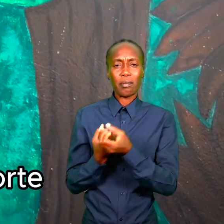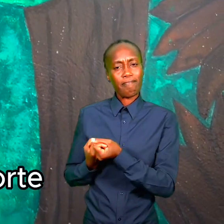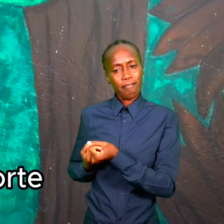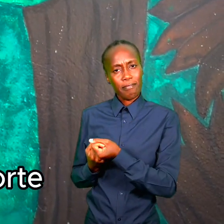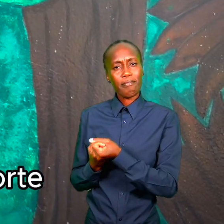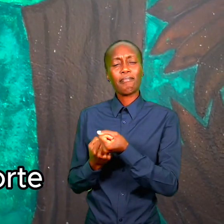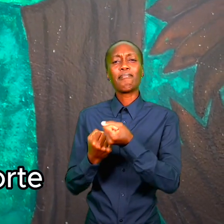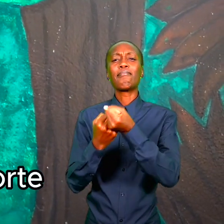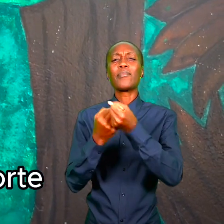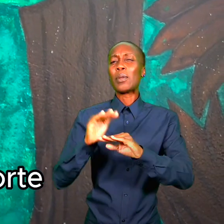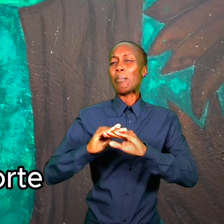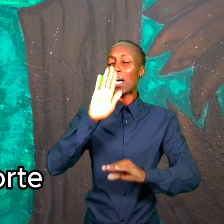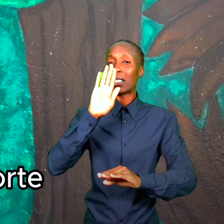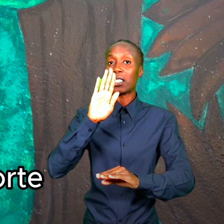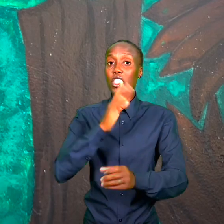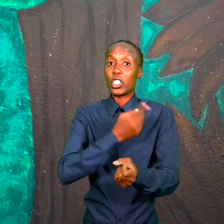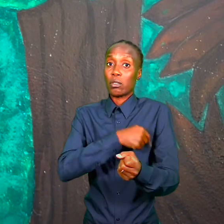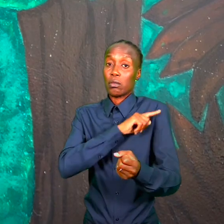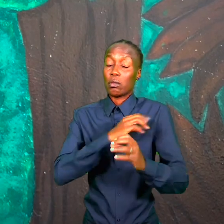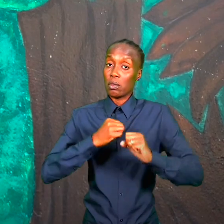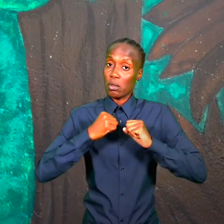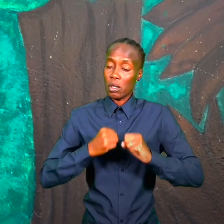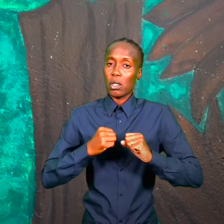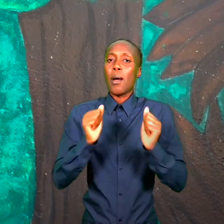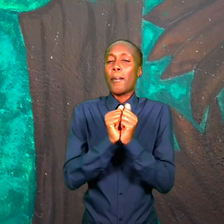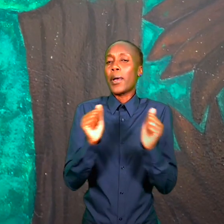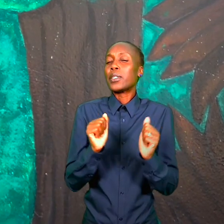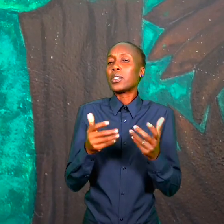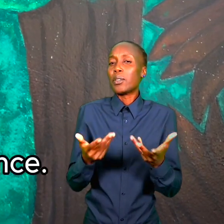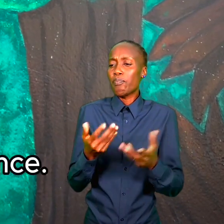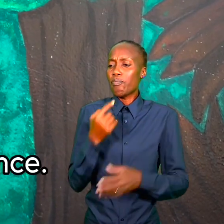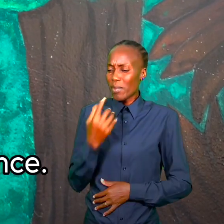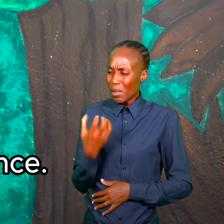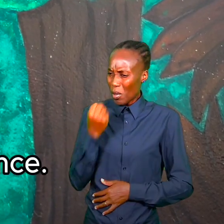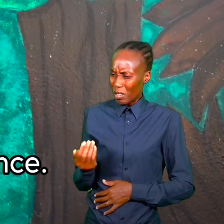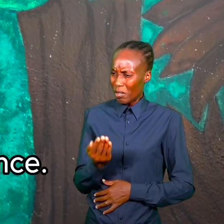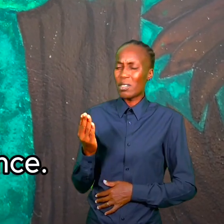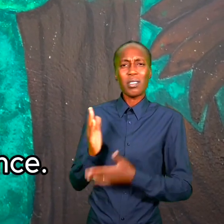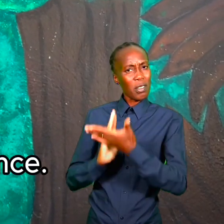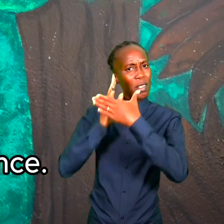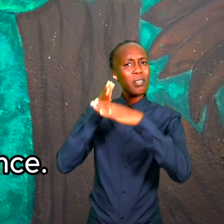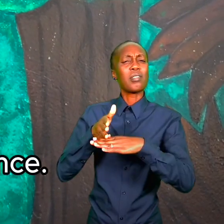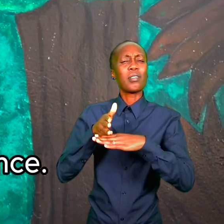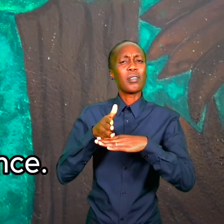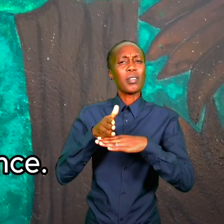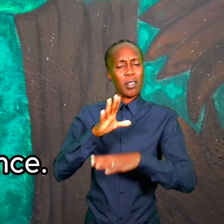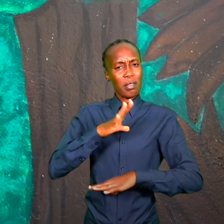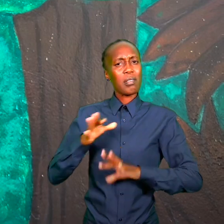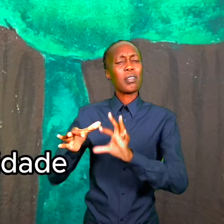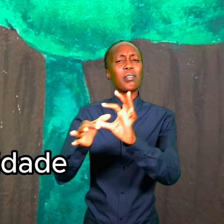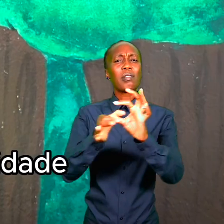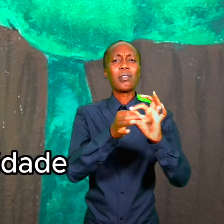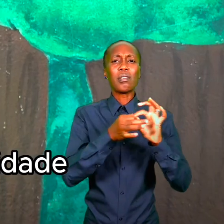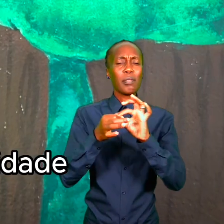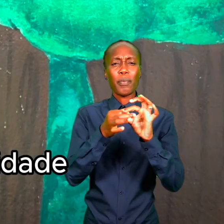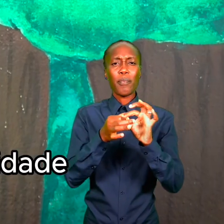importância de ter-se um sistema de suporte bem firme e que possa, e que diga, ok, avance